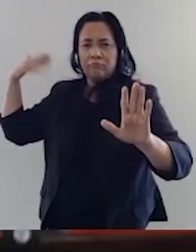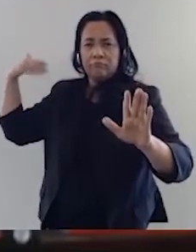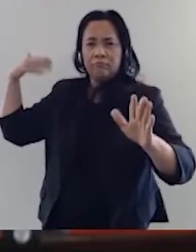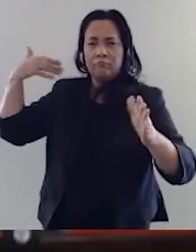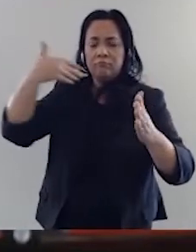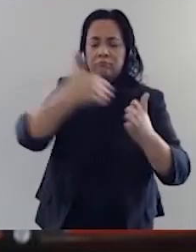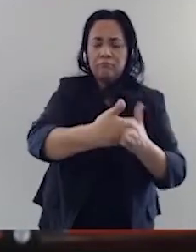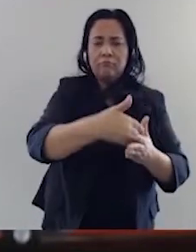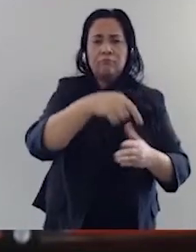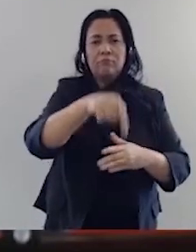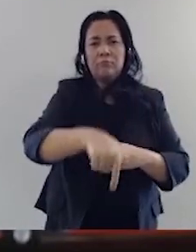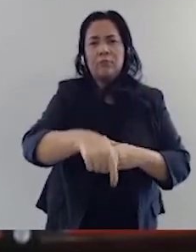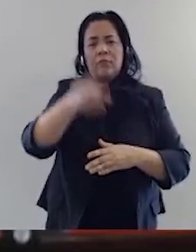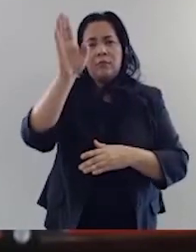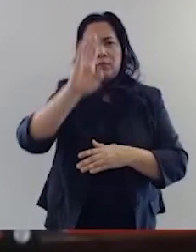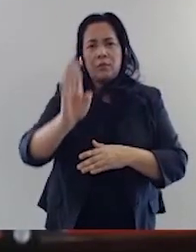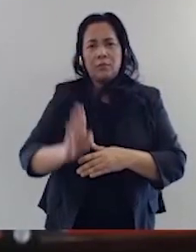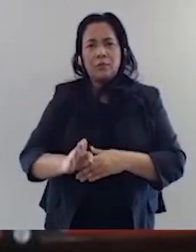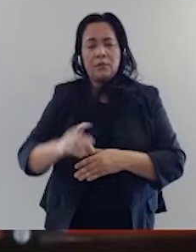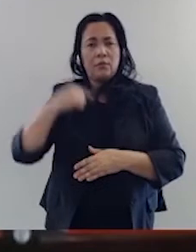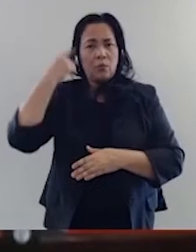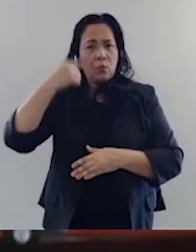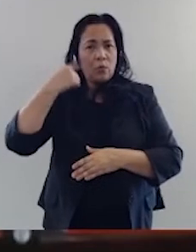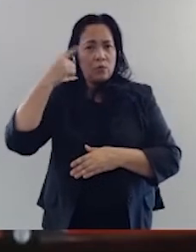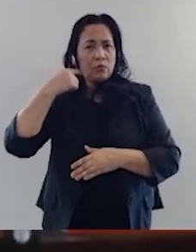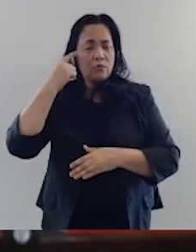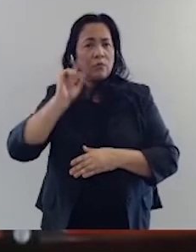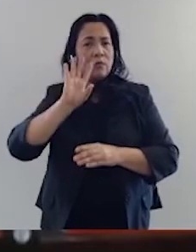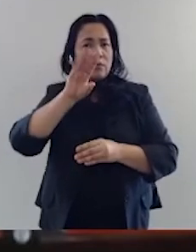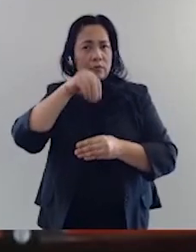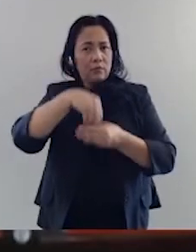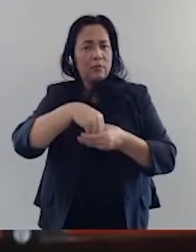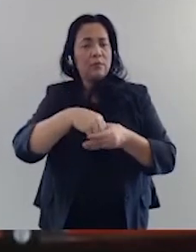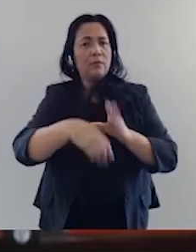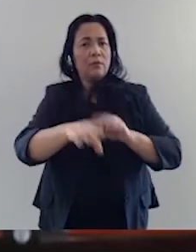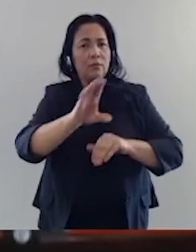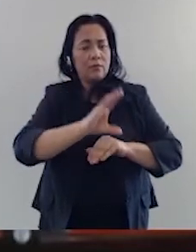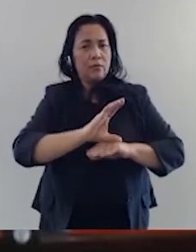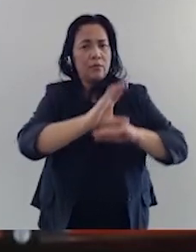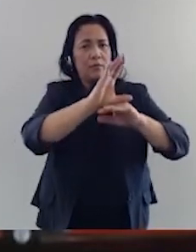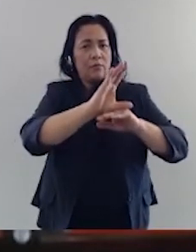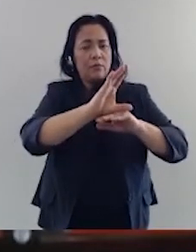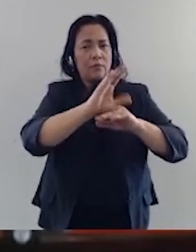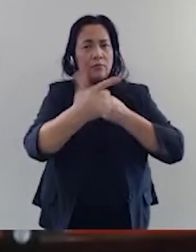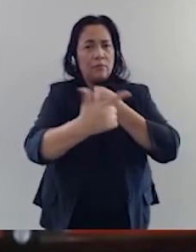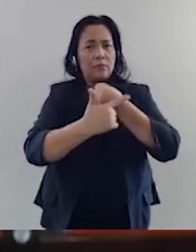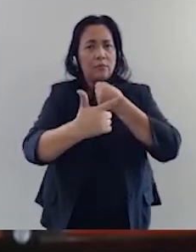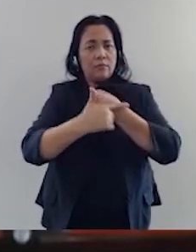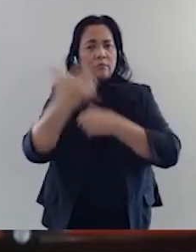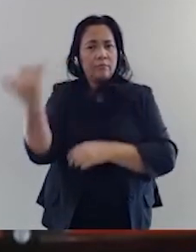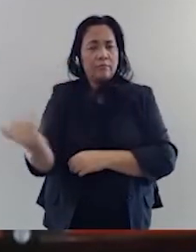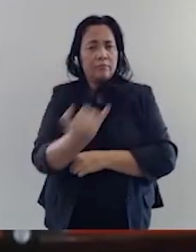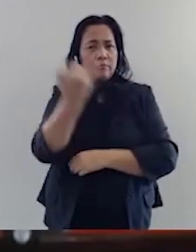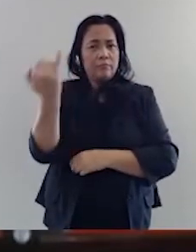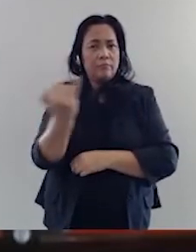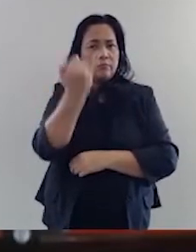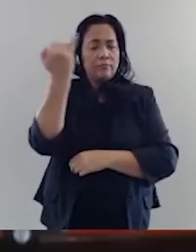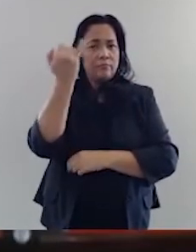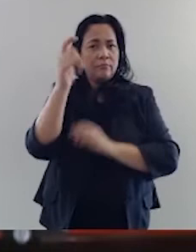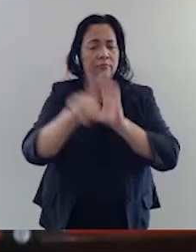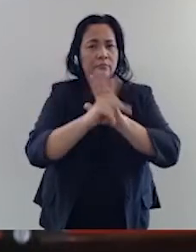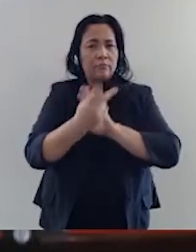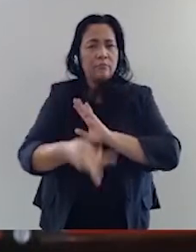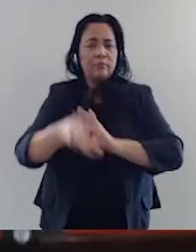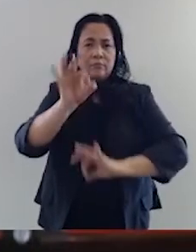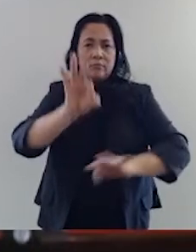estão inseridos no rol da Constituição destinado às funções essenciais à justiça.